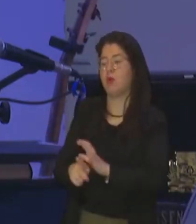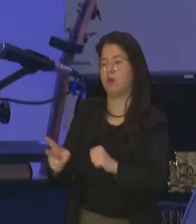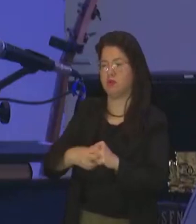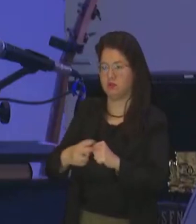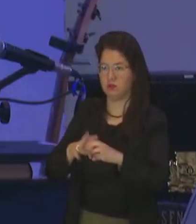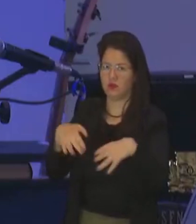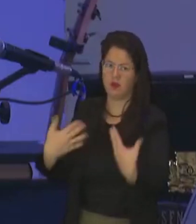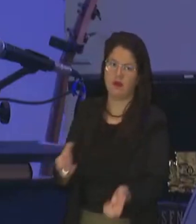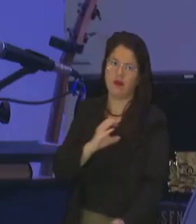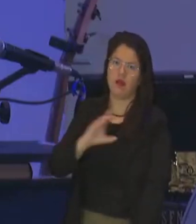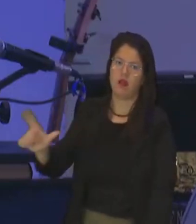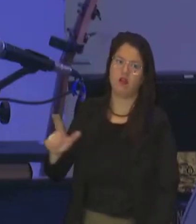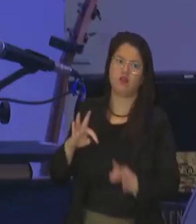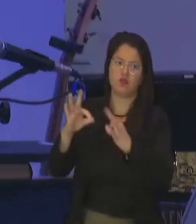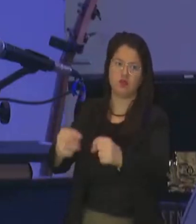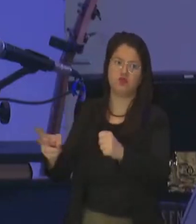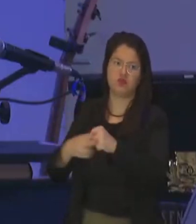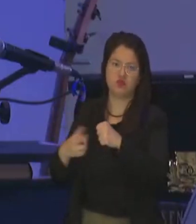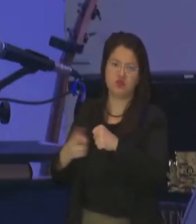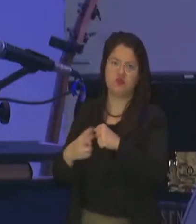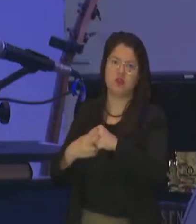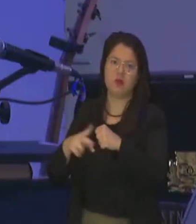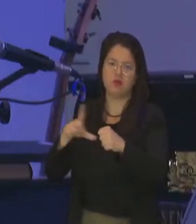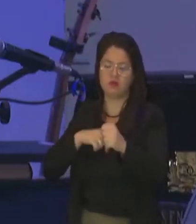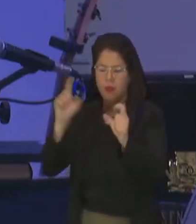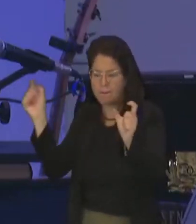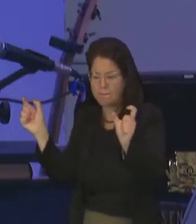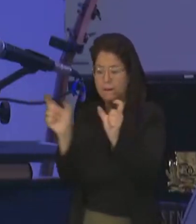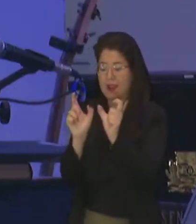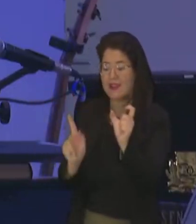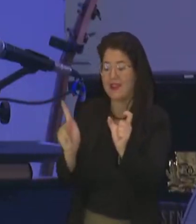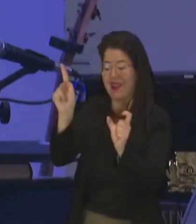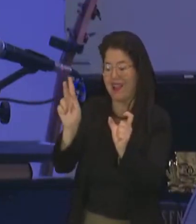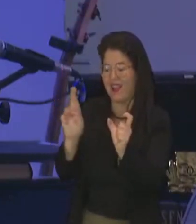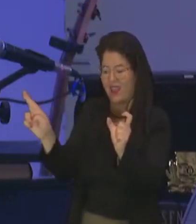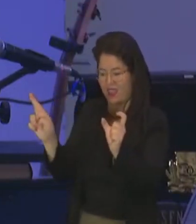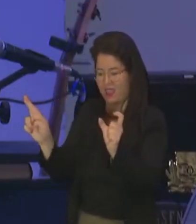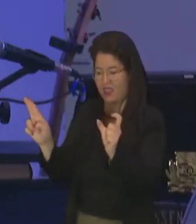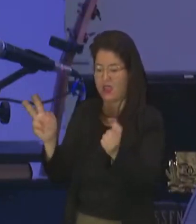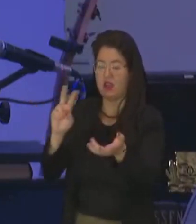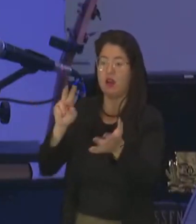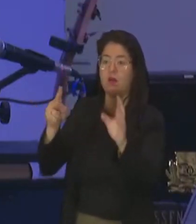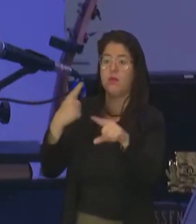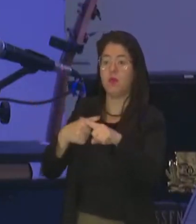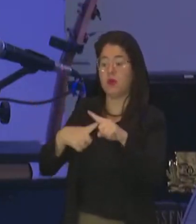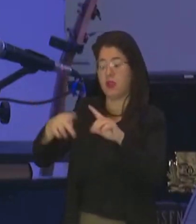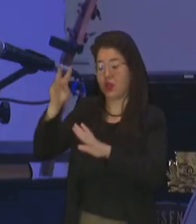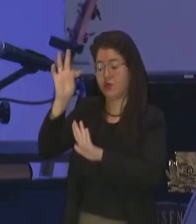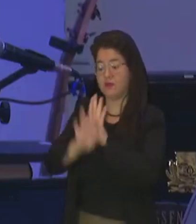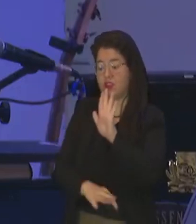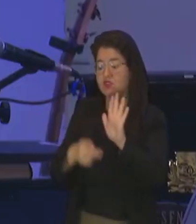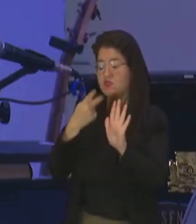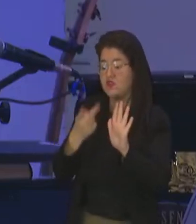claro que aqui todos os verbos ficaram com esse prefixo KR, porque aqui diz o texto, dia após